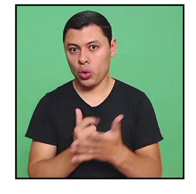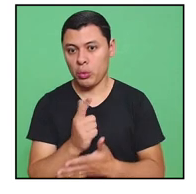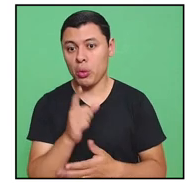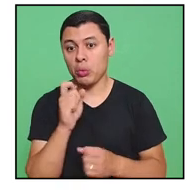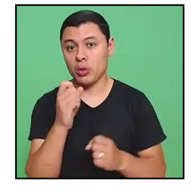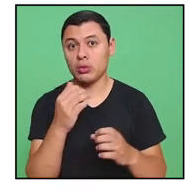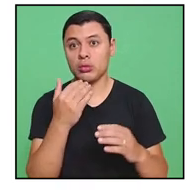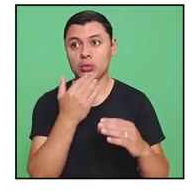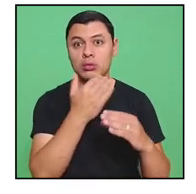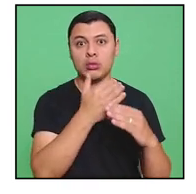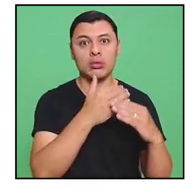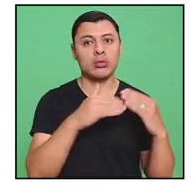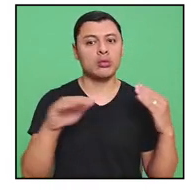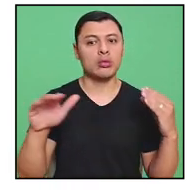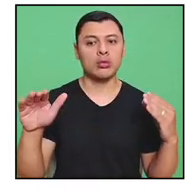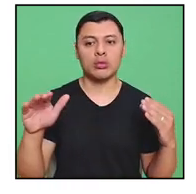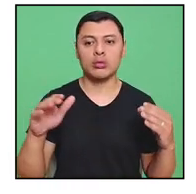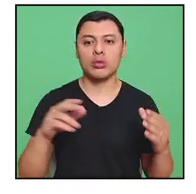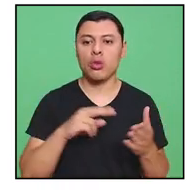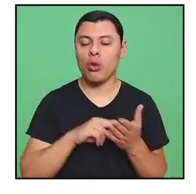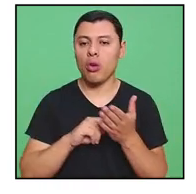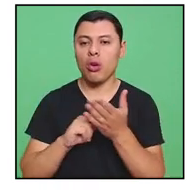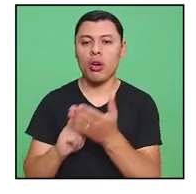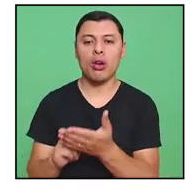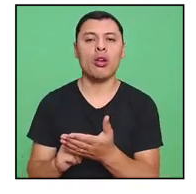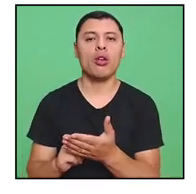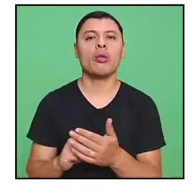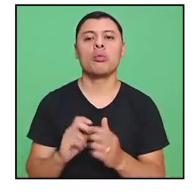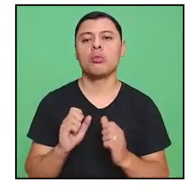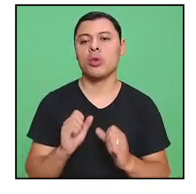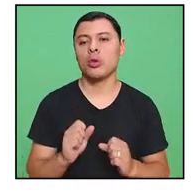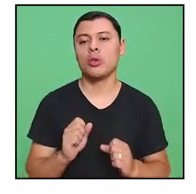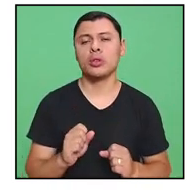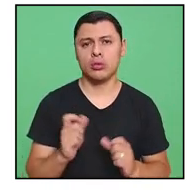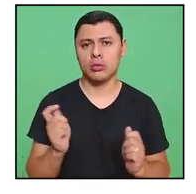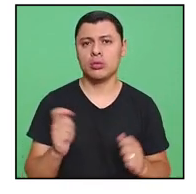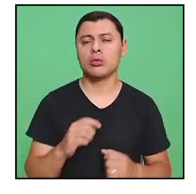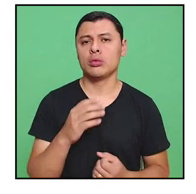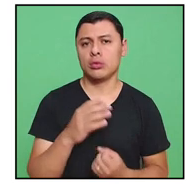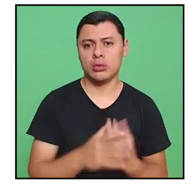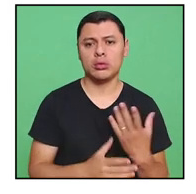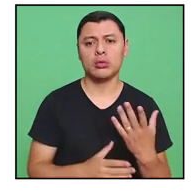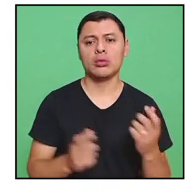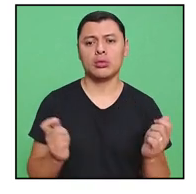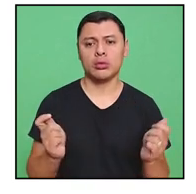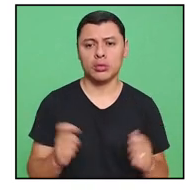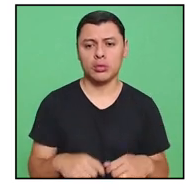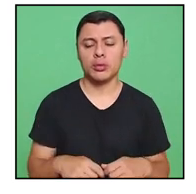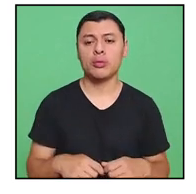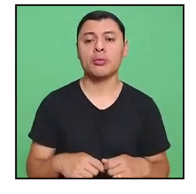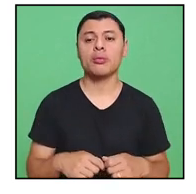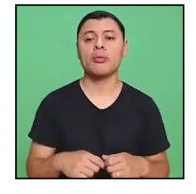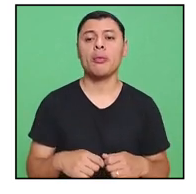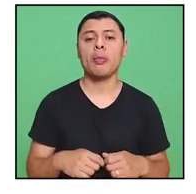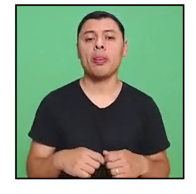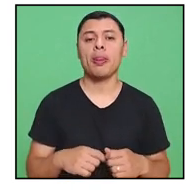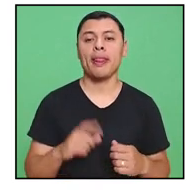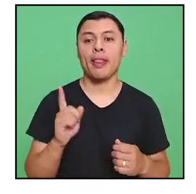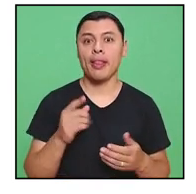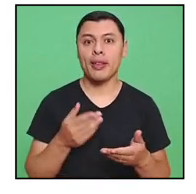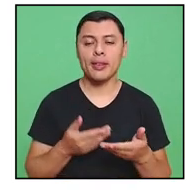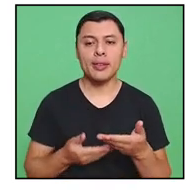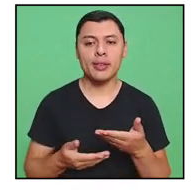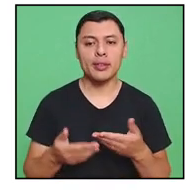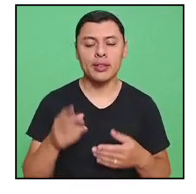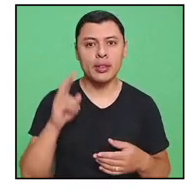coisa física pelo correio. Isso é possível também, é uma relação que lembra mais